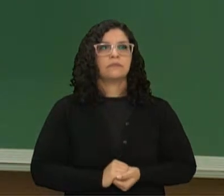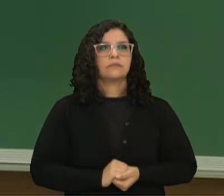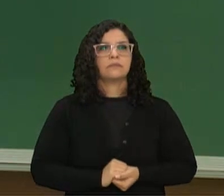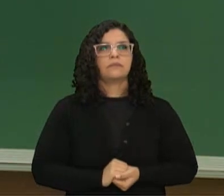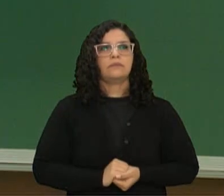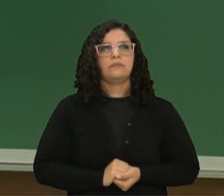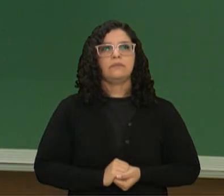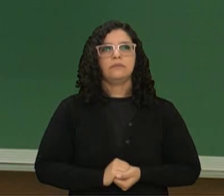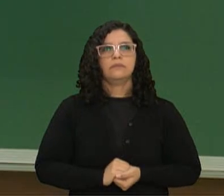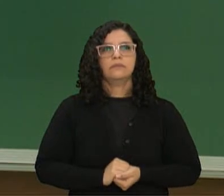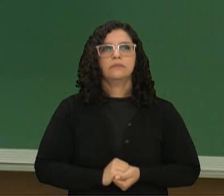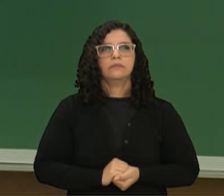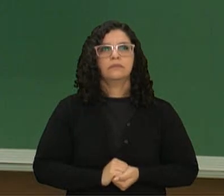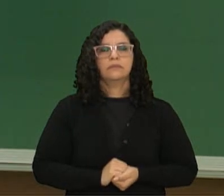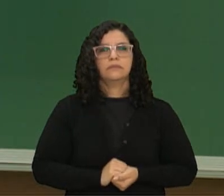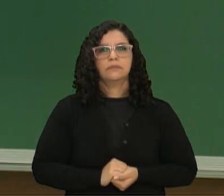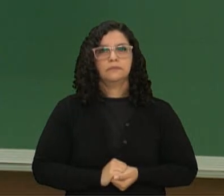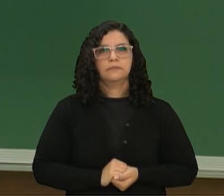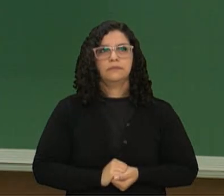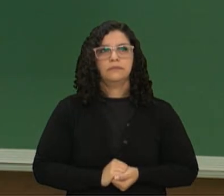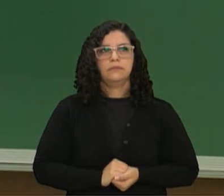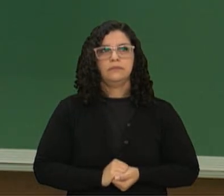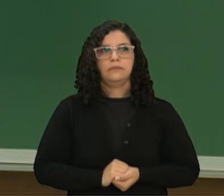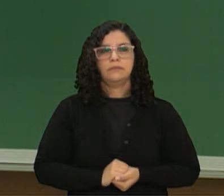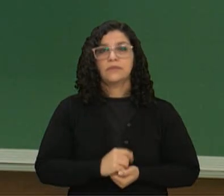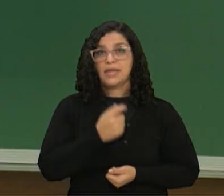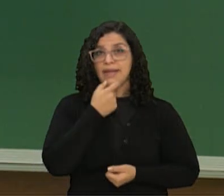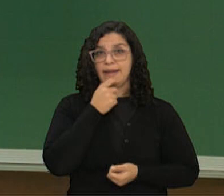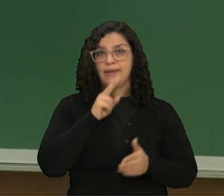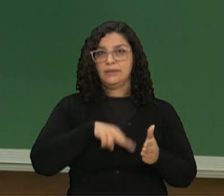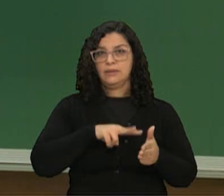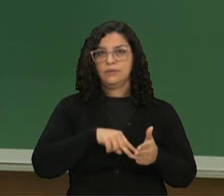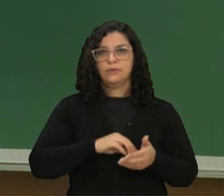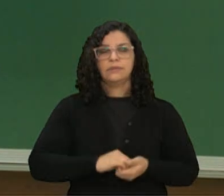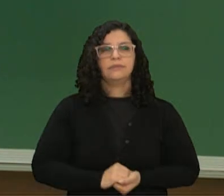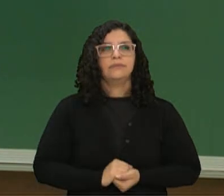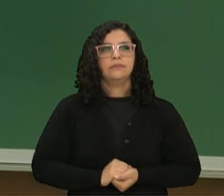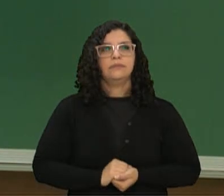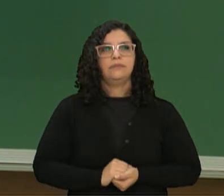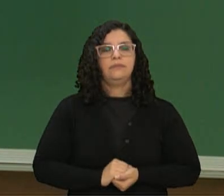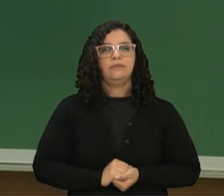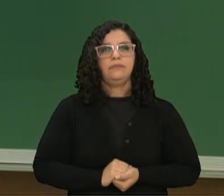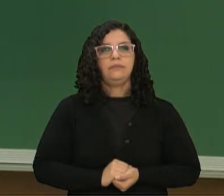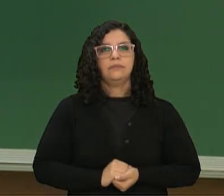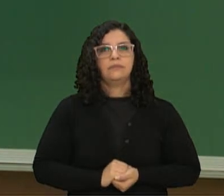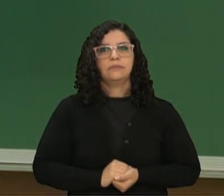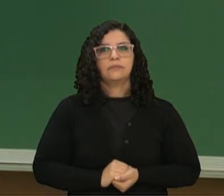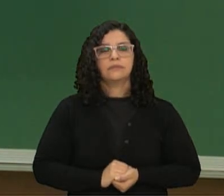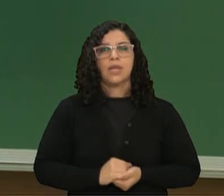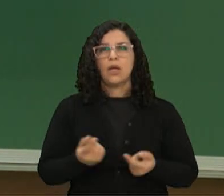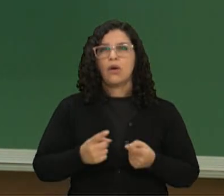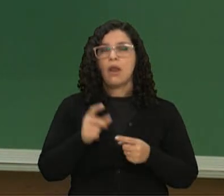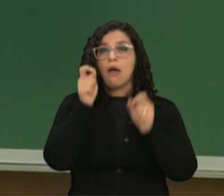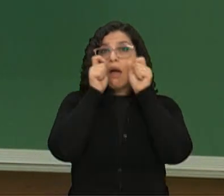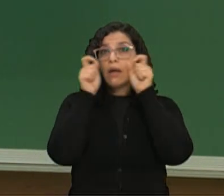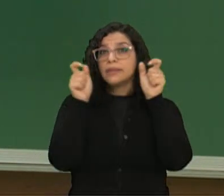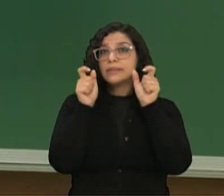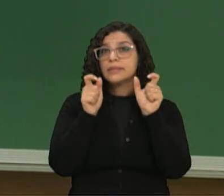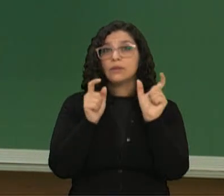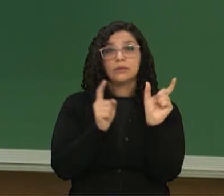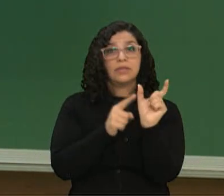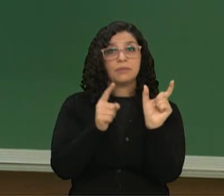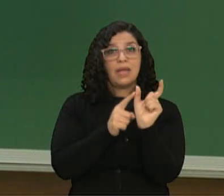elderly and or people with underlying conditions living with you. Preste atenção nas